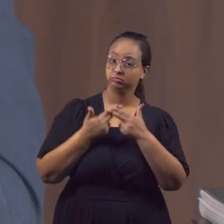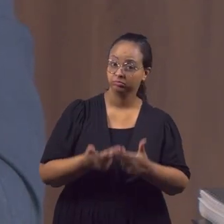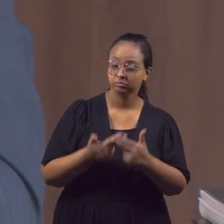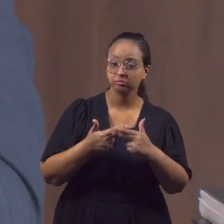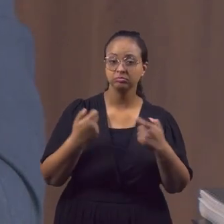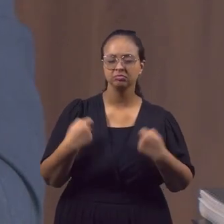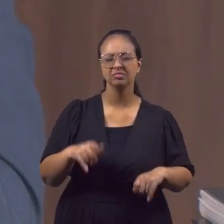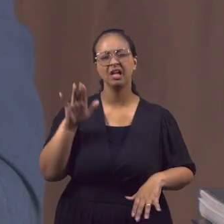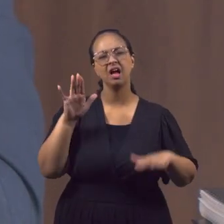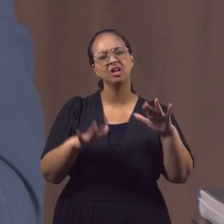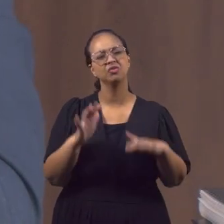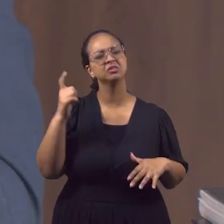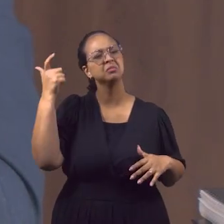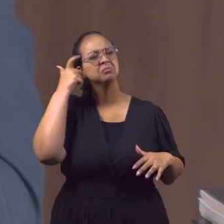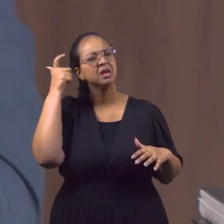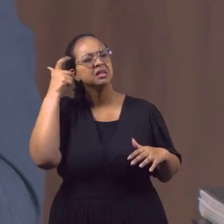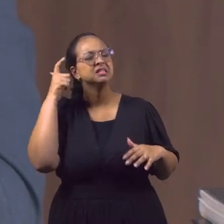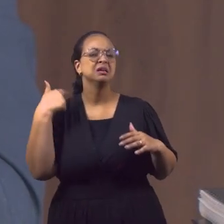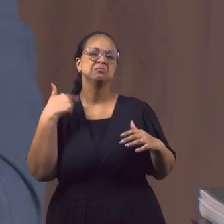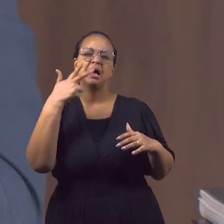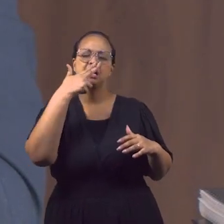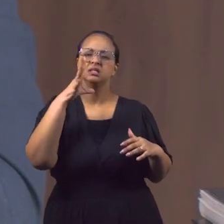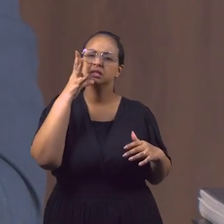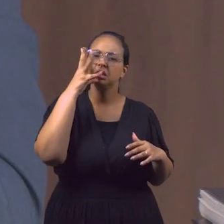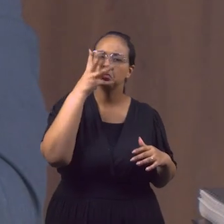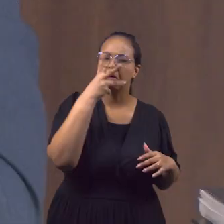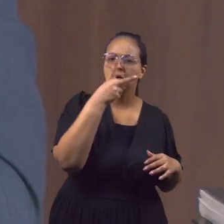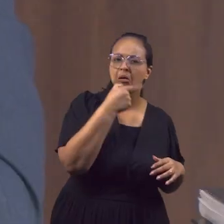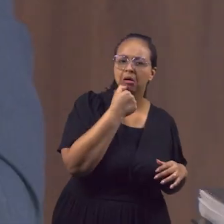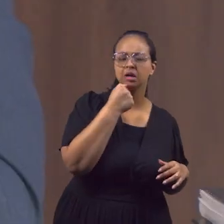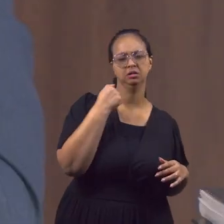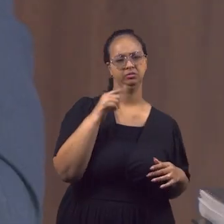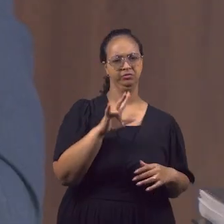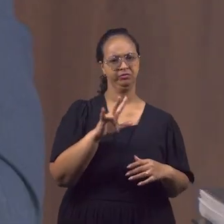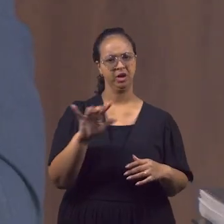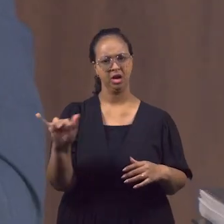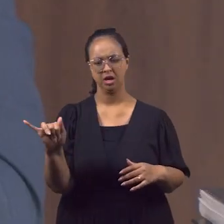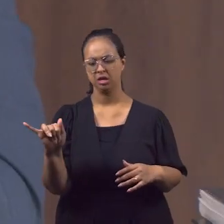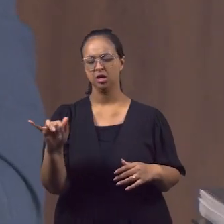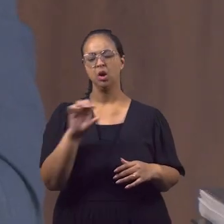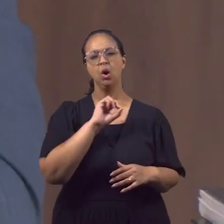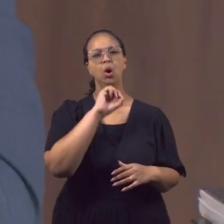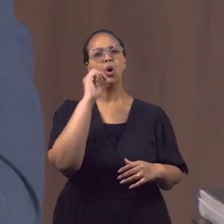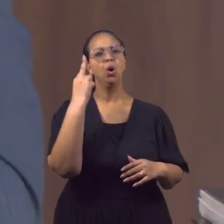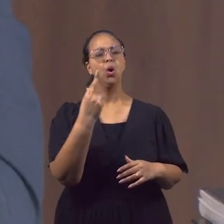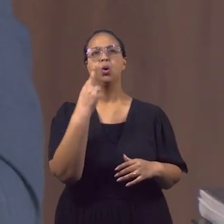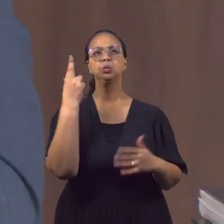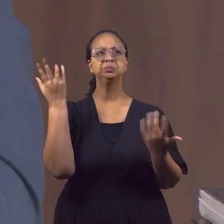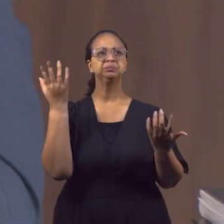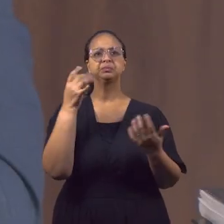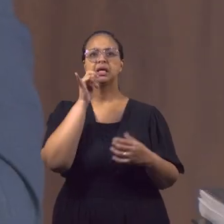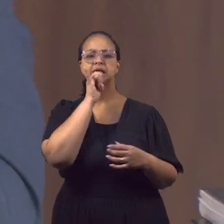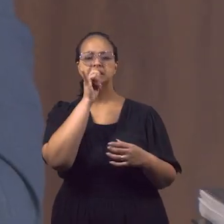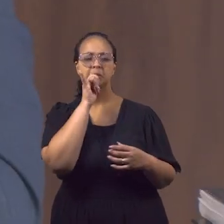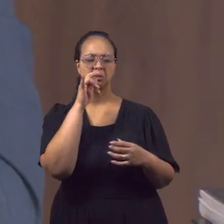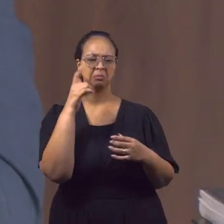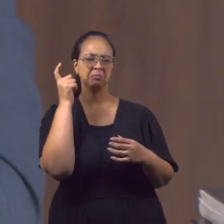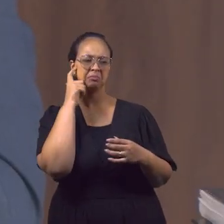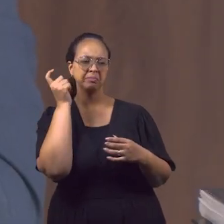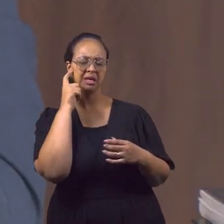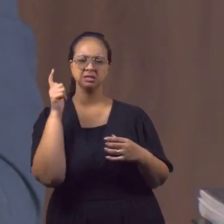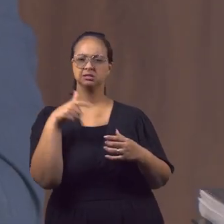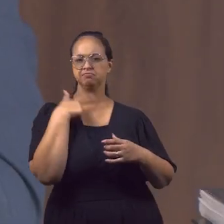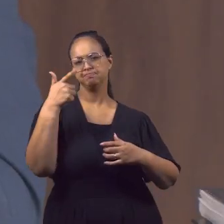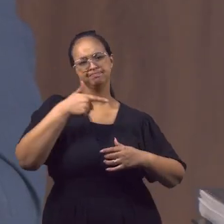nossa ótica, às vezes está longe, às vezes está demorando, às vezes